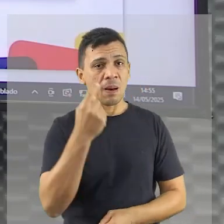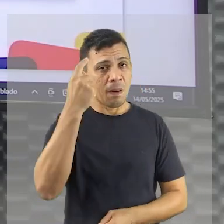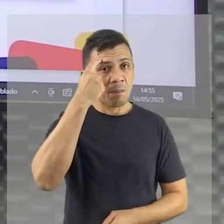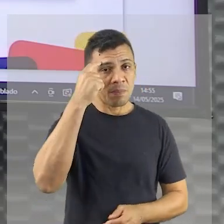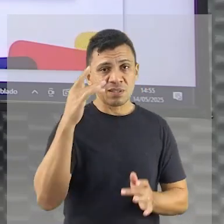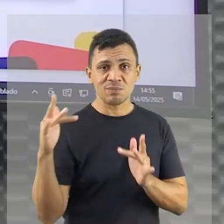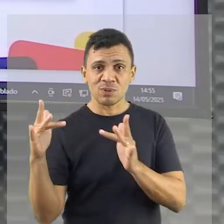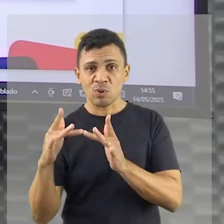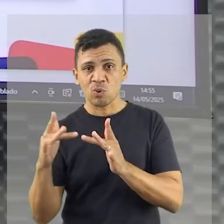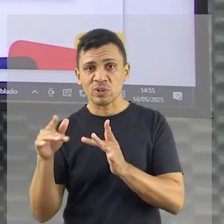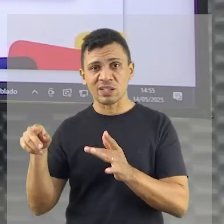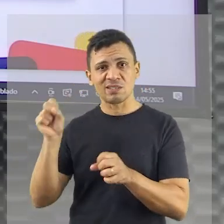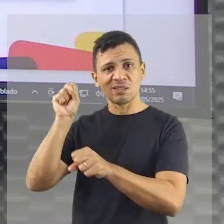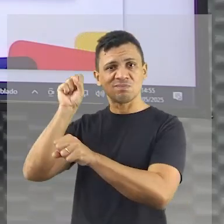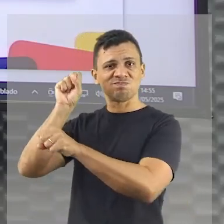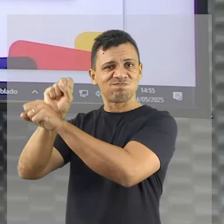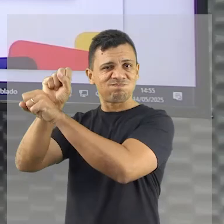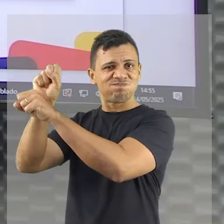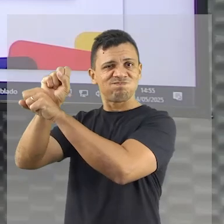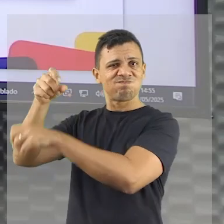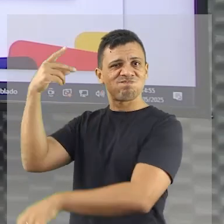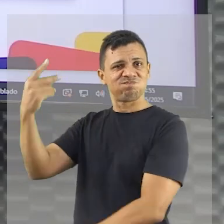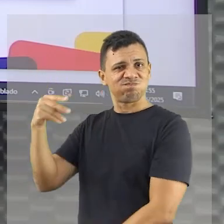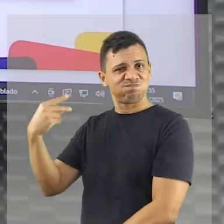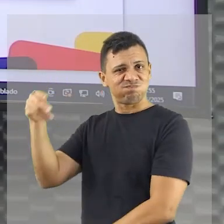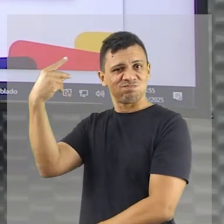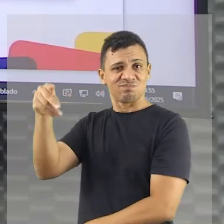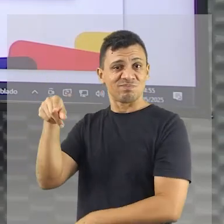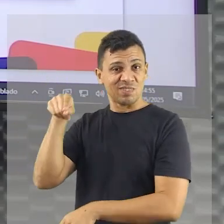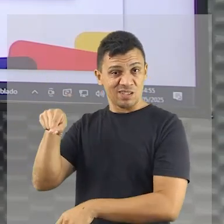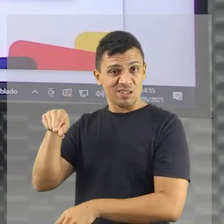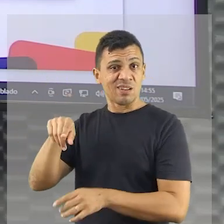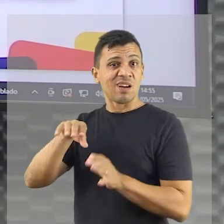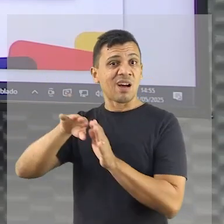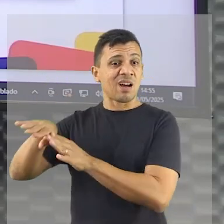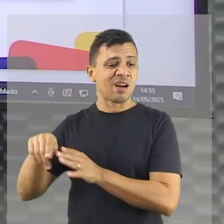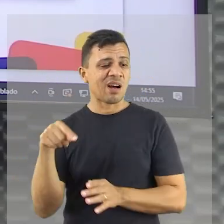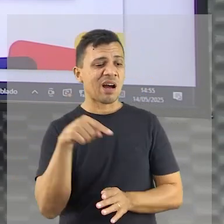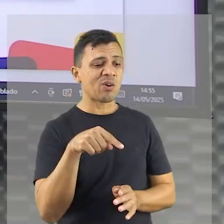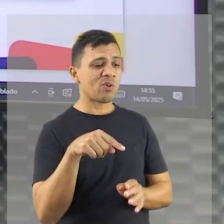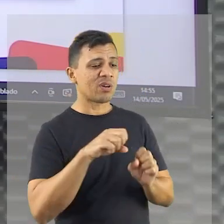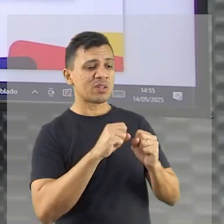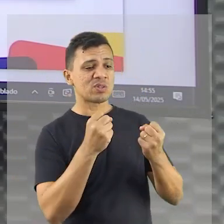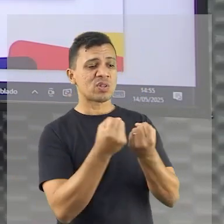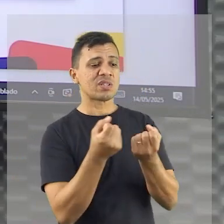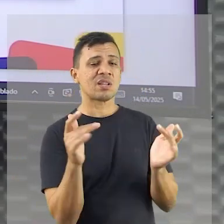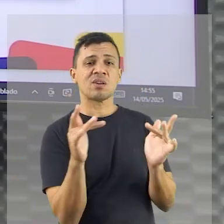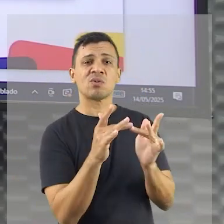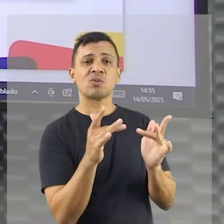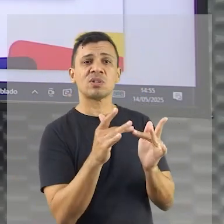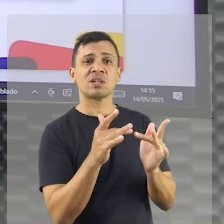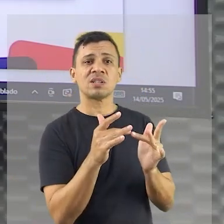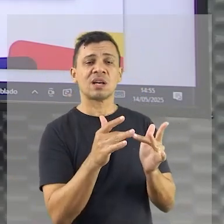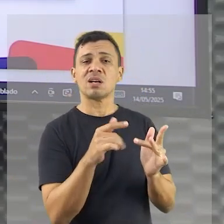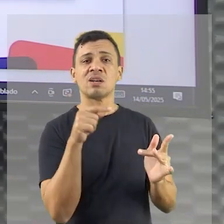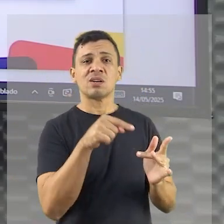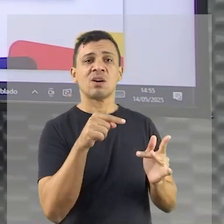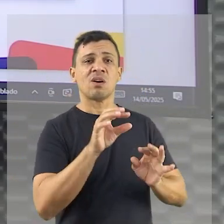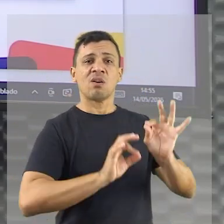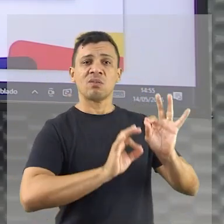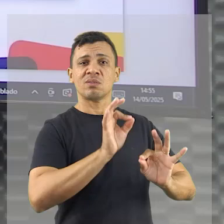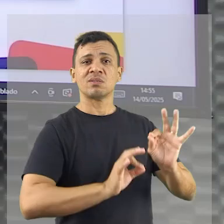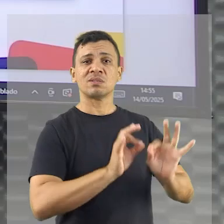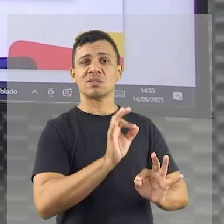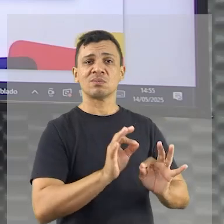Émile Durkheim, de Karl Marx e de Max Weber, que são considerados os clássicos da sociologia, e em alguns